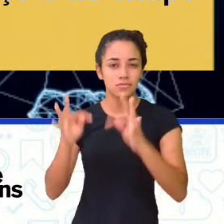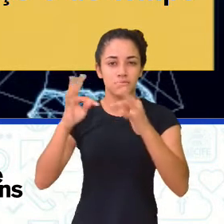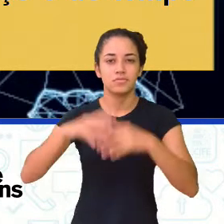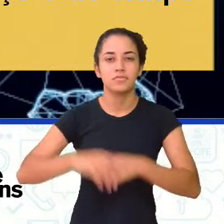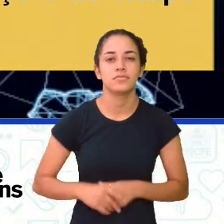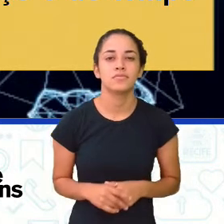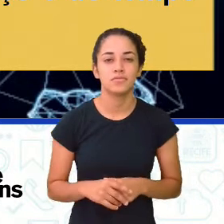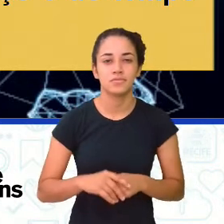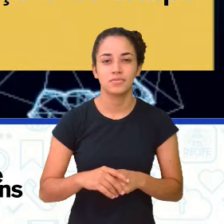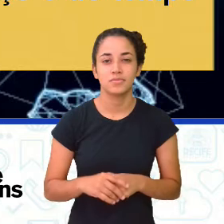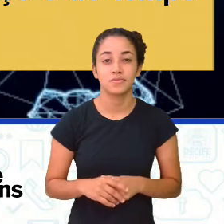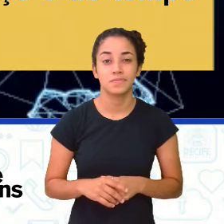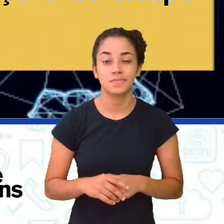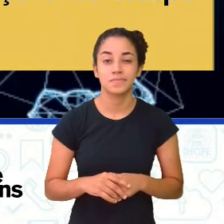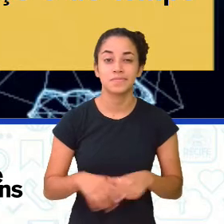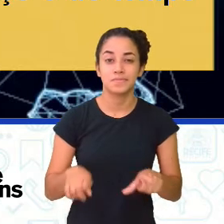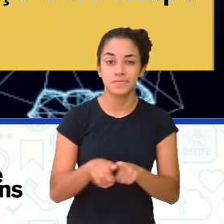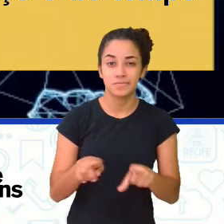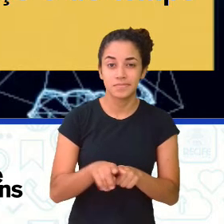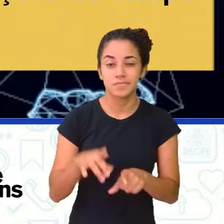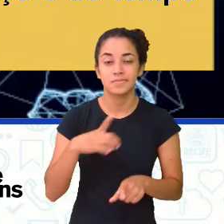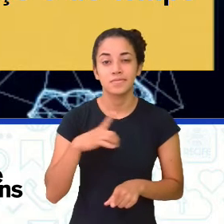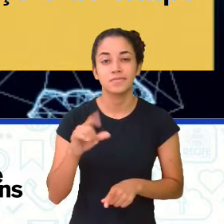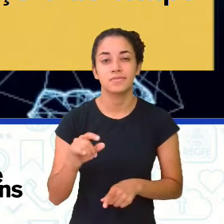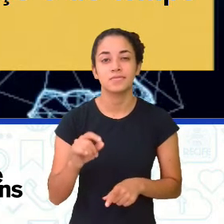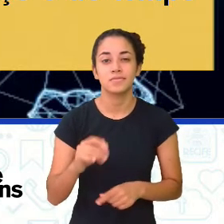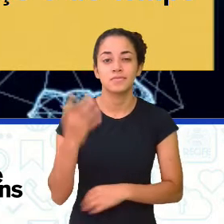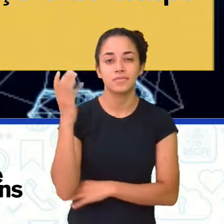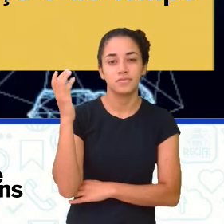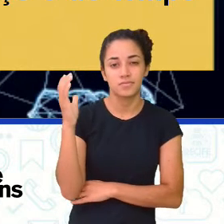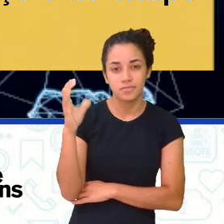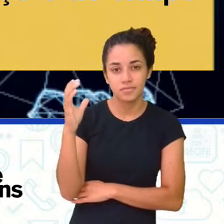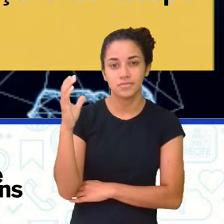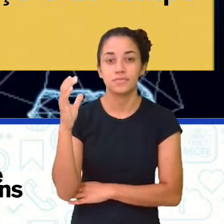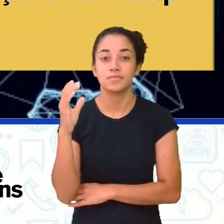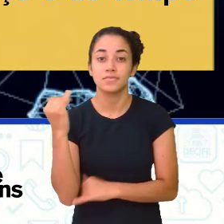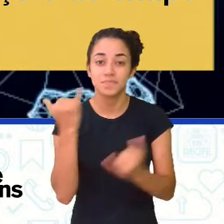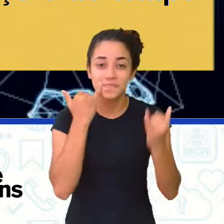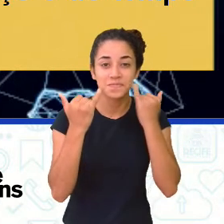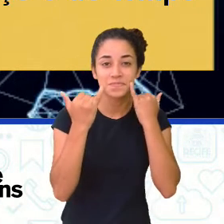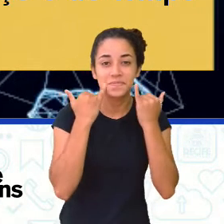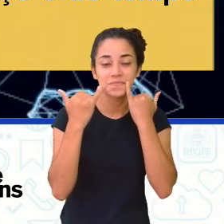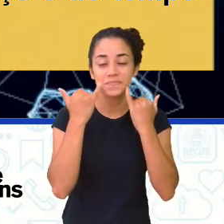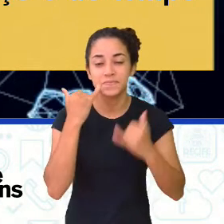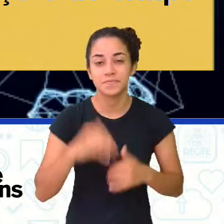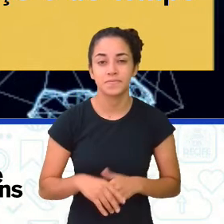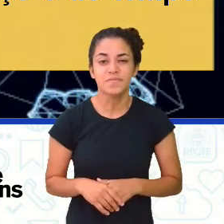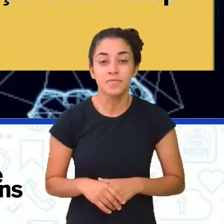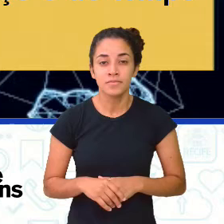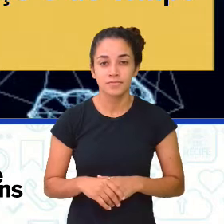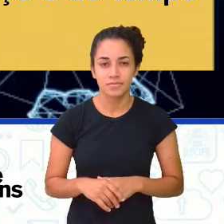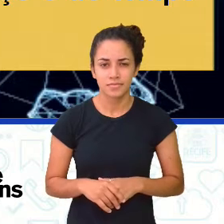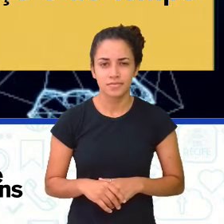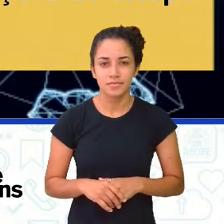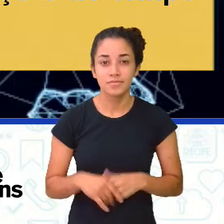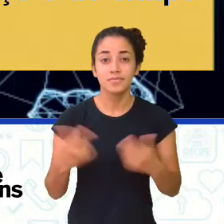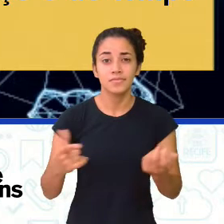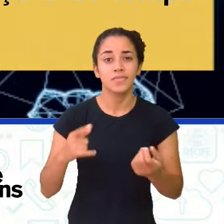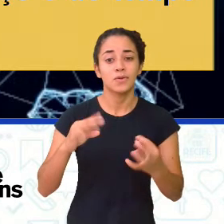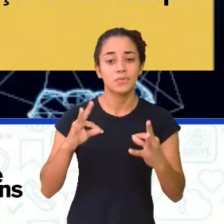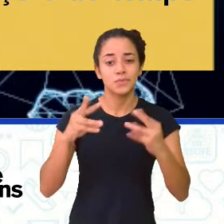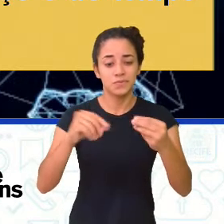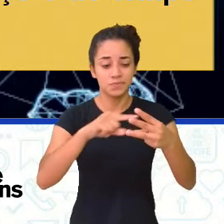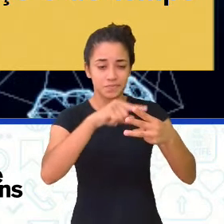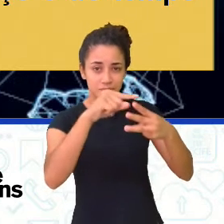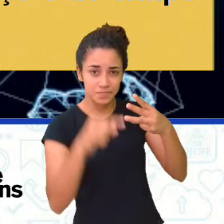avanços tecnológicos. Também tem a questão da ciência e informação. Então, o conjunto desses